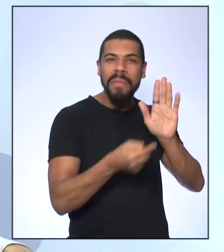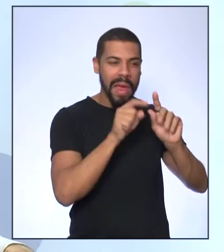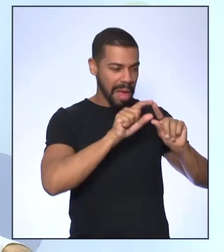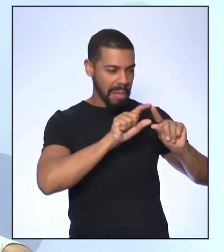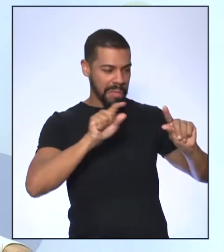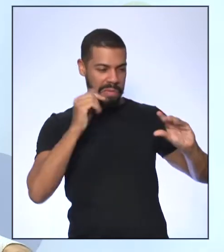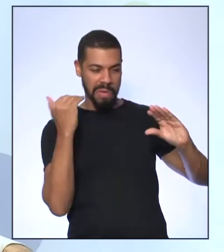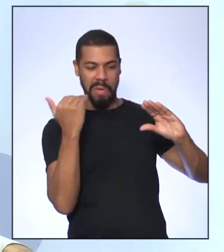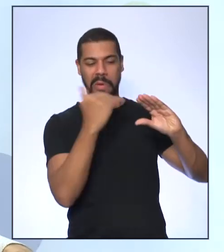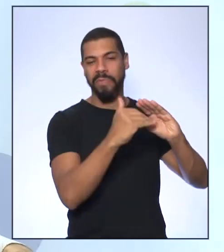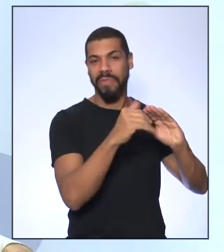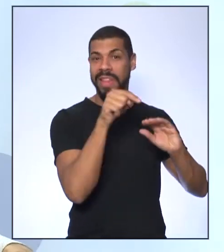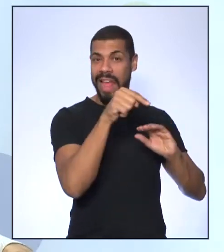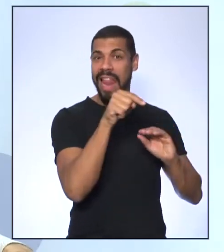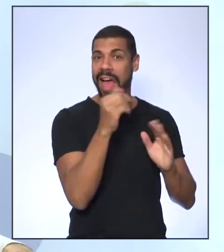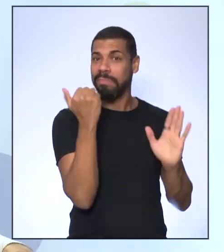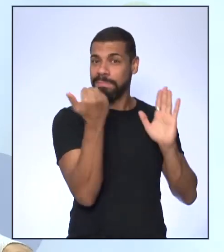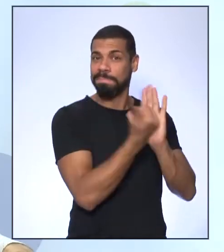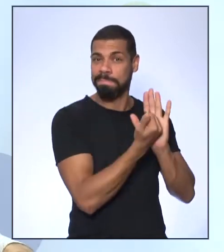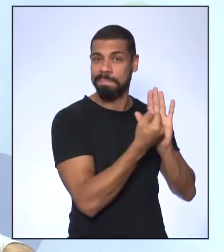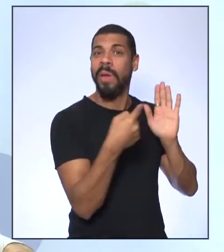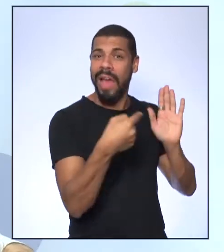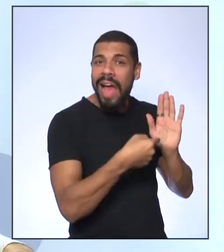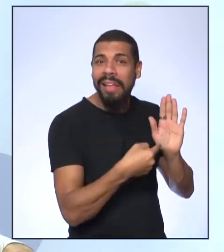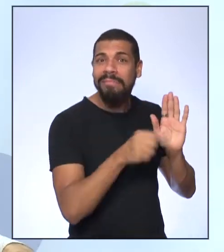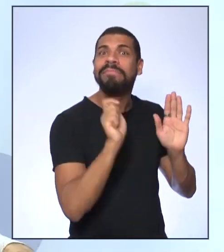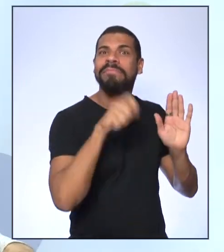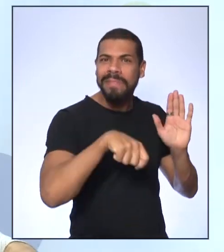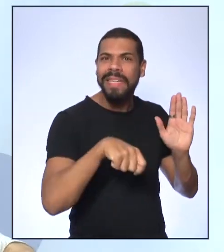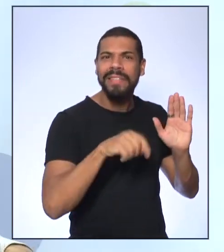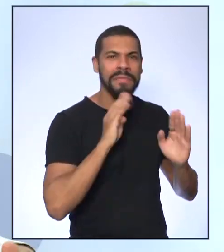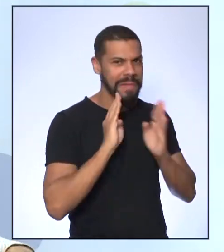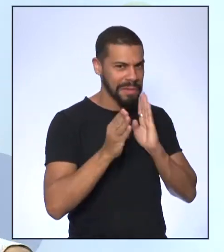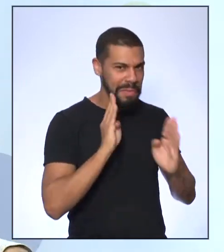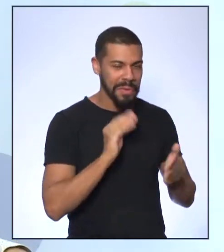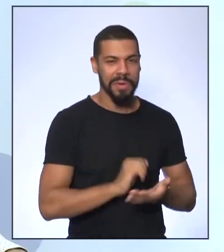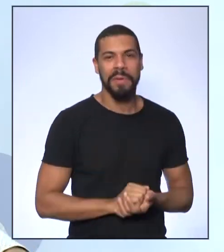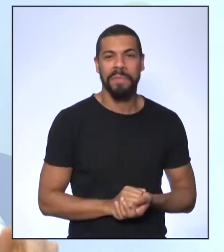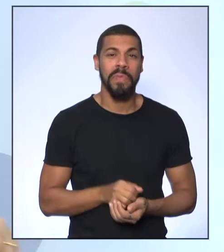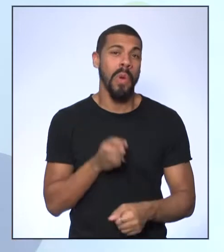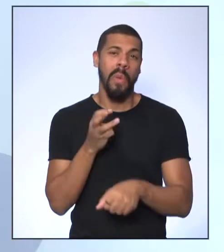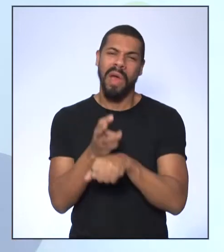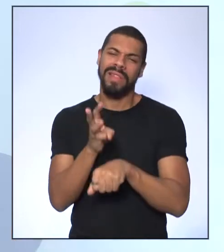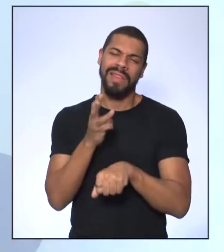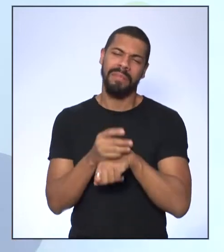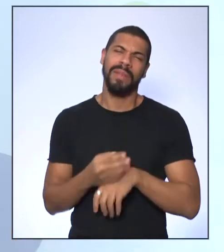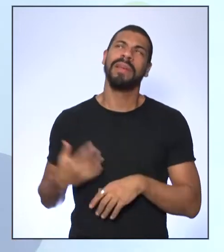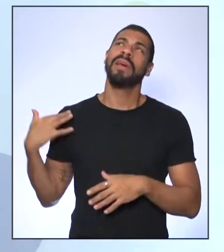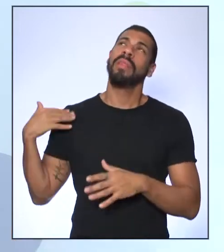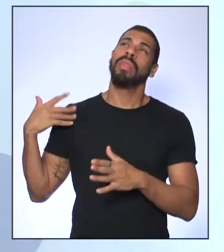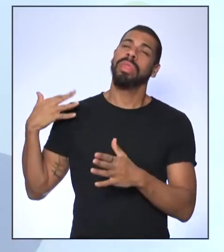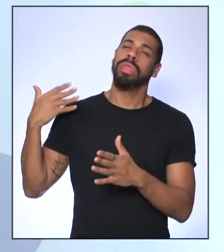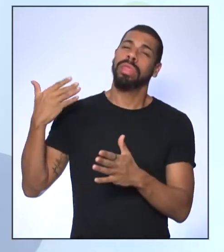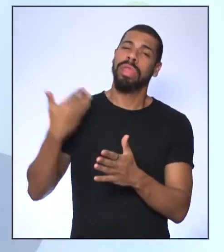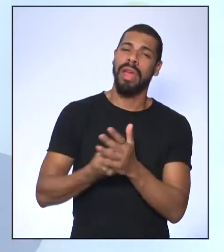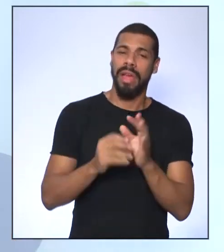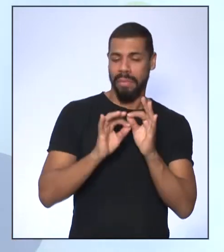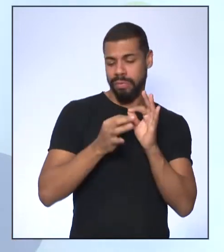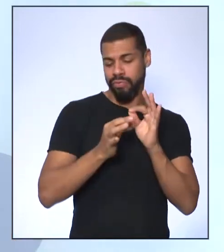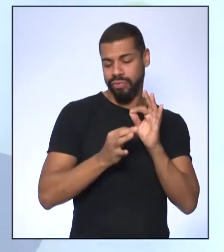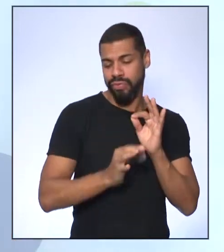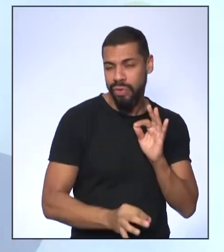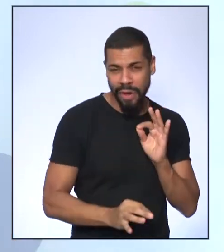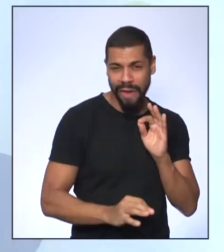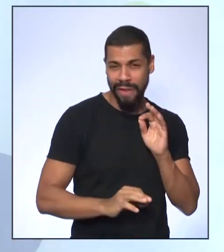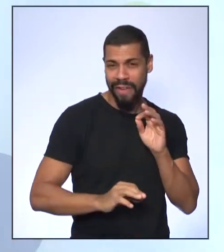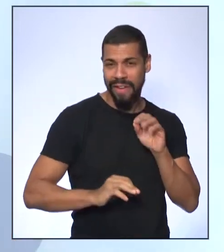comentário, essa história ela está lá dentro do Facebook, você tem história anterior. O WhatsApp, então, ele dá fonte para várias